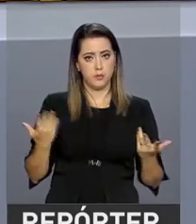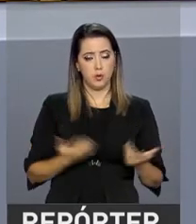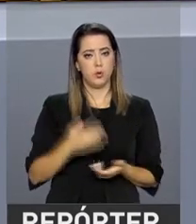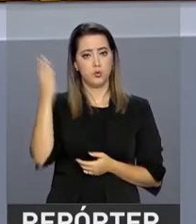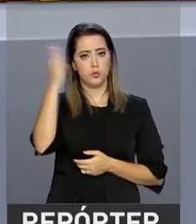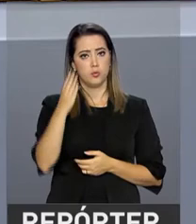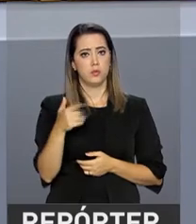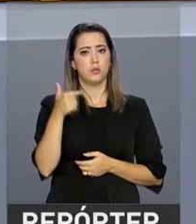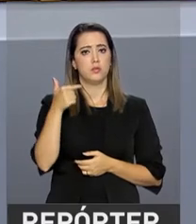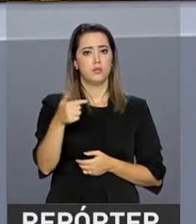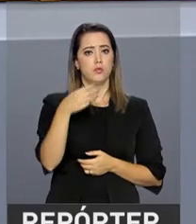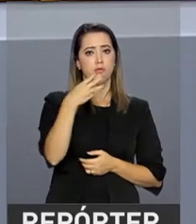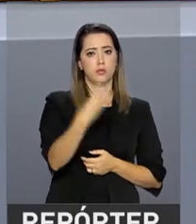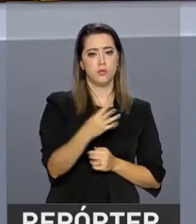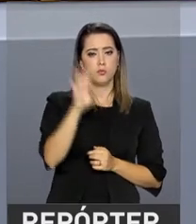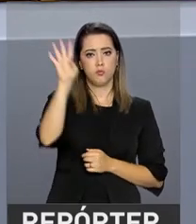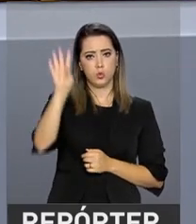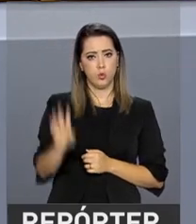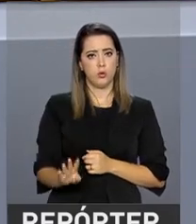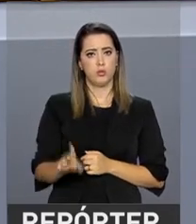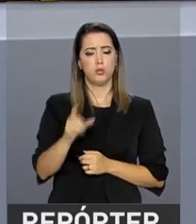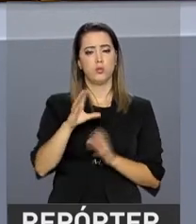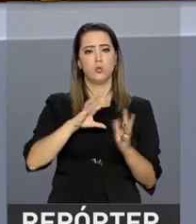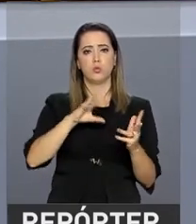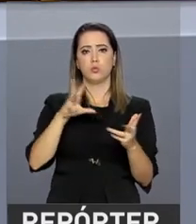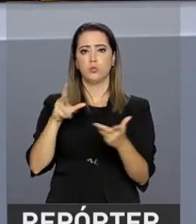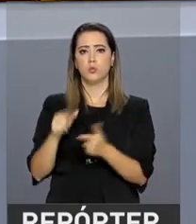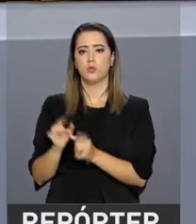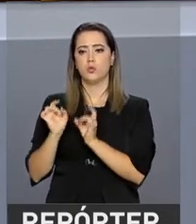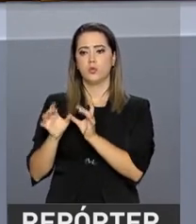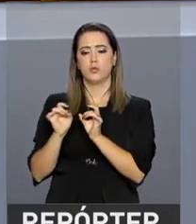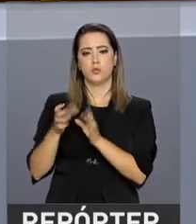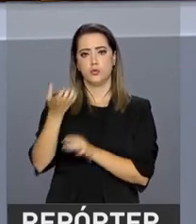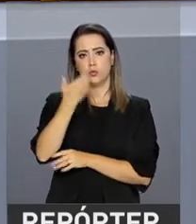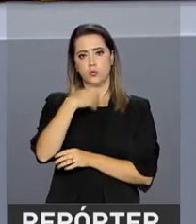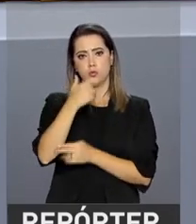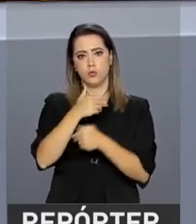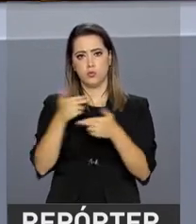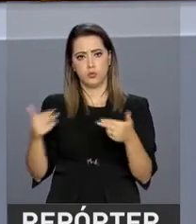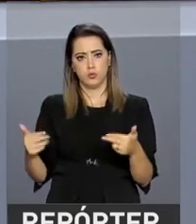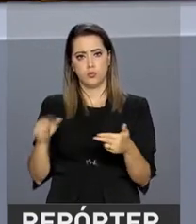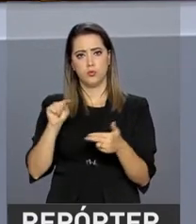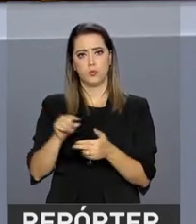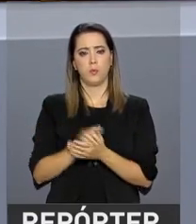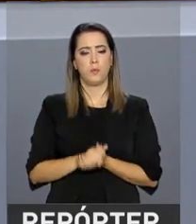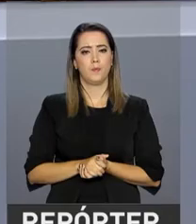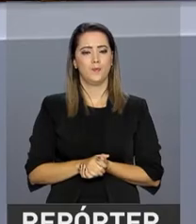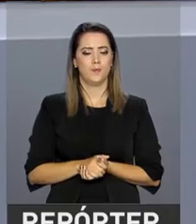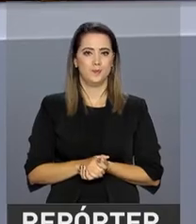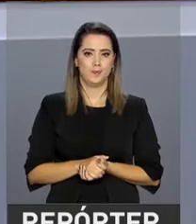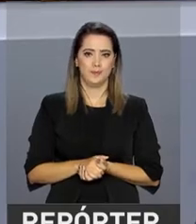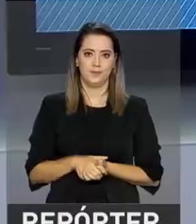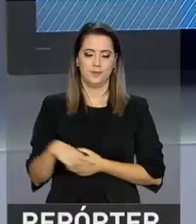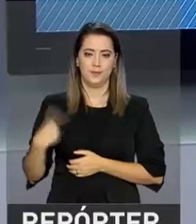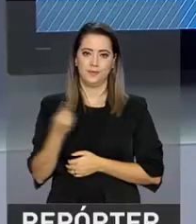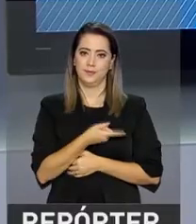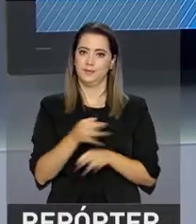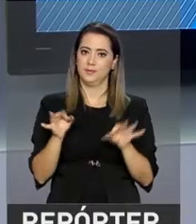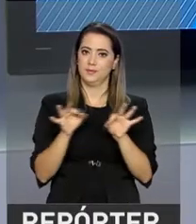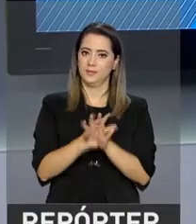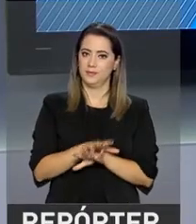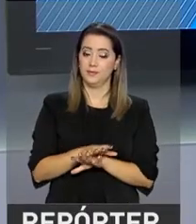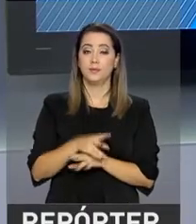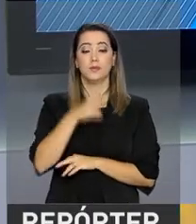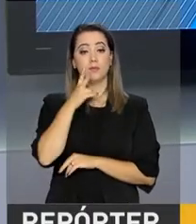a 23ª posição no ranking mundial de exportação exportação de frutas e nós ficamos